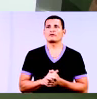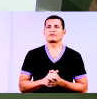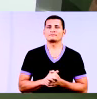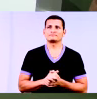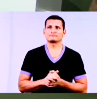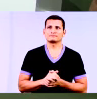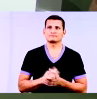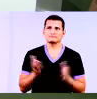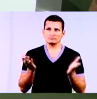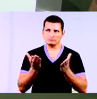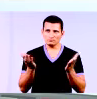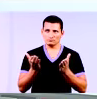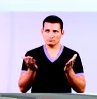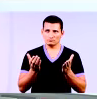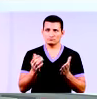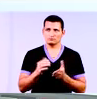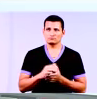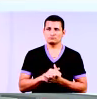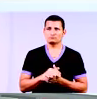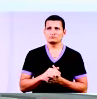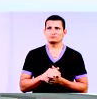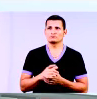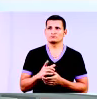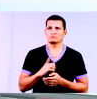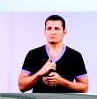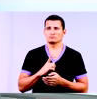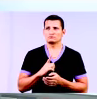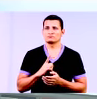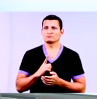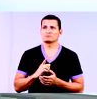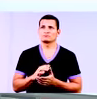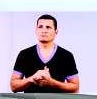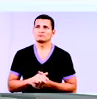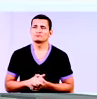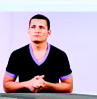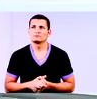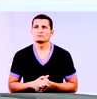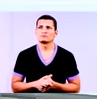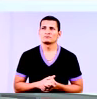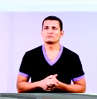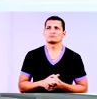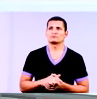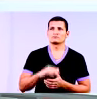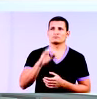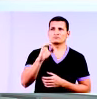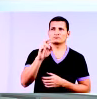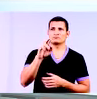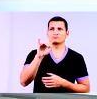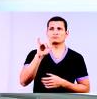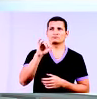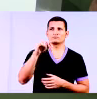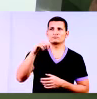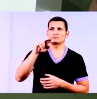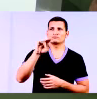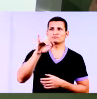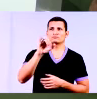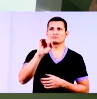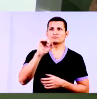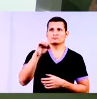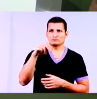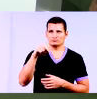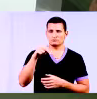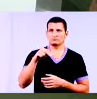hoje o que está no mercado ainda, em lançamento, lembrando que, né? O nome dele? É o Erickson, lá de Alta Floresta. Lembrando